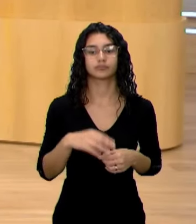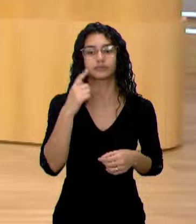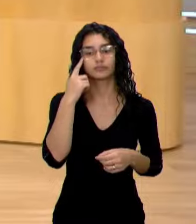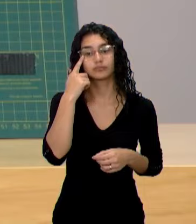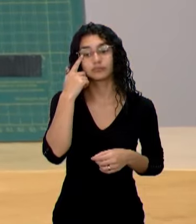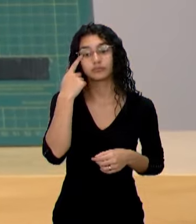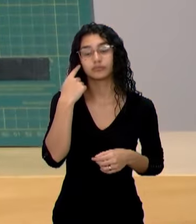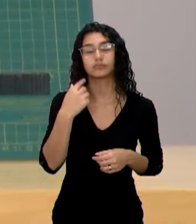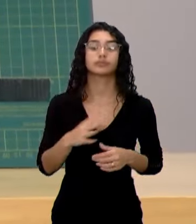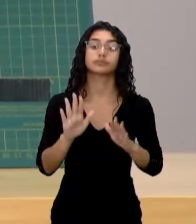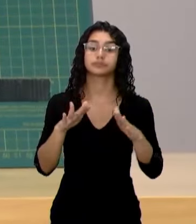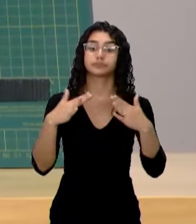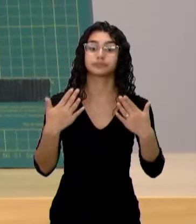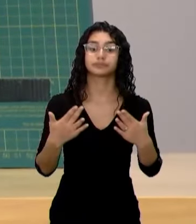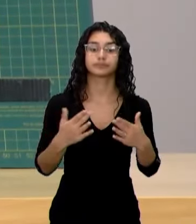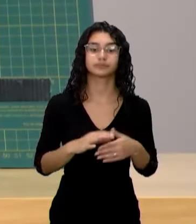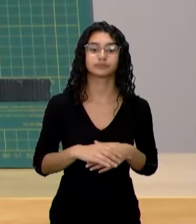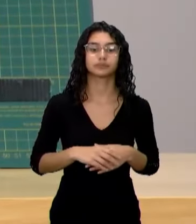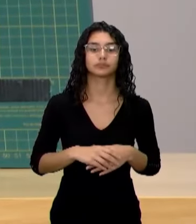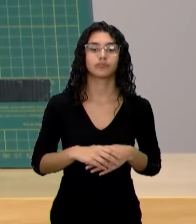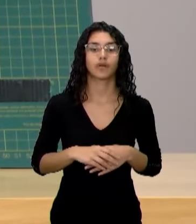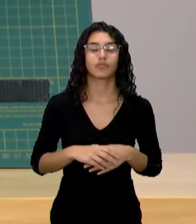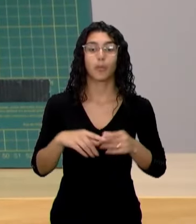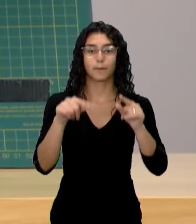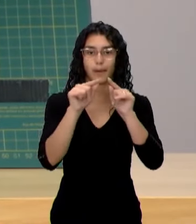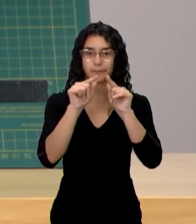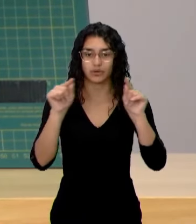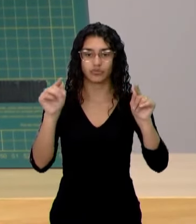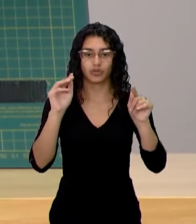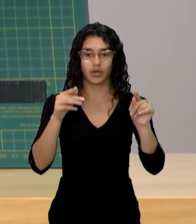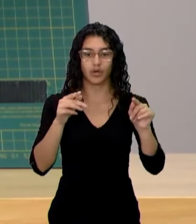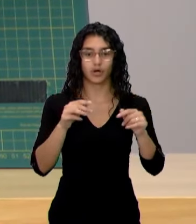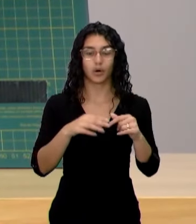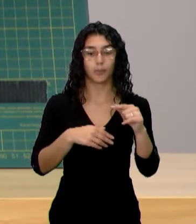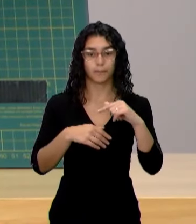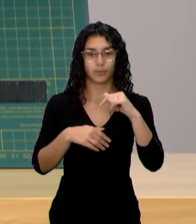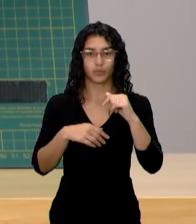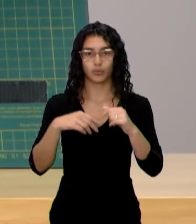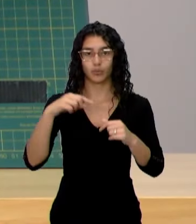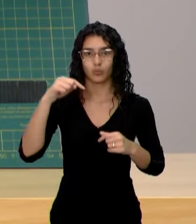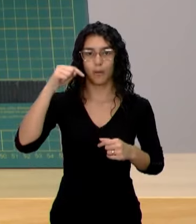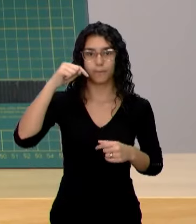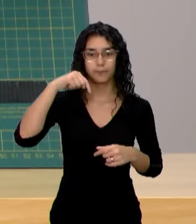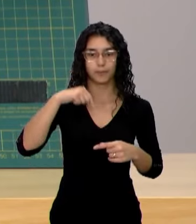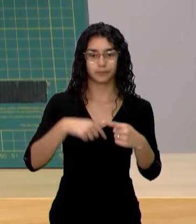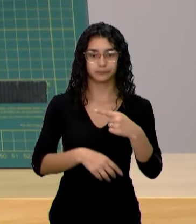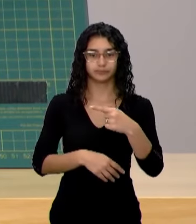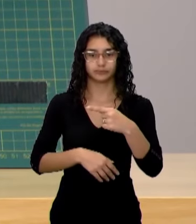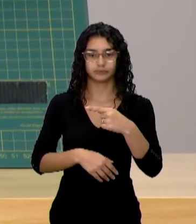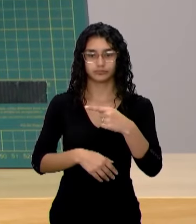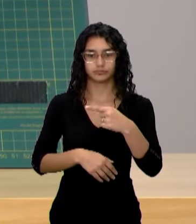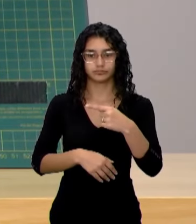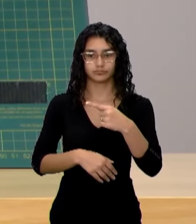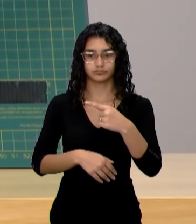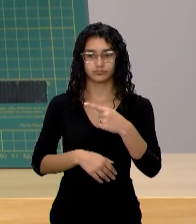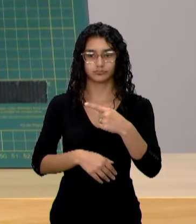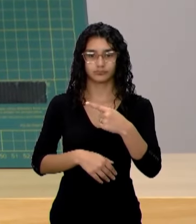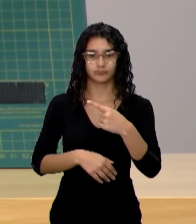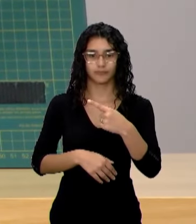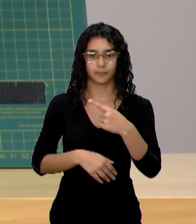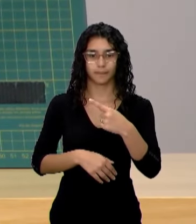importado, olha lá. E aí, ó, tá aqui, ó. Eu vou medir, ó, esse daqui, tá? Vou medir desse aqui, eu vou dar uma deitadinha nele aqui, ó, pra